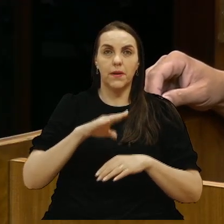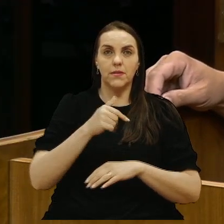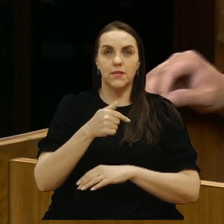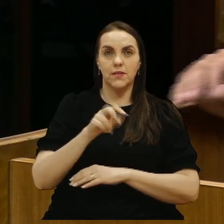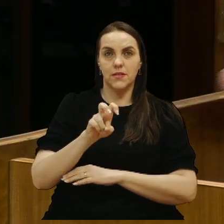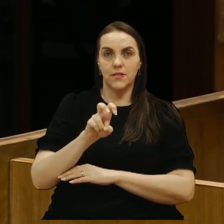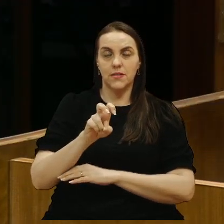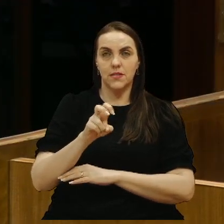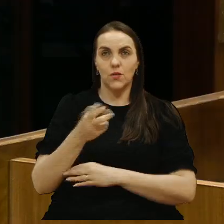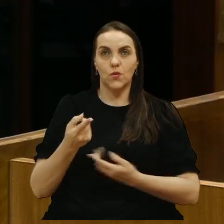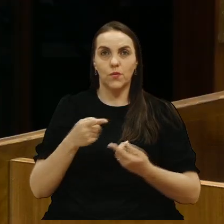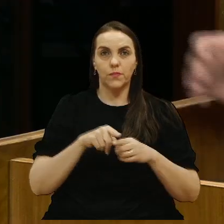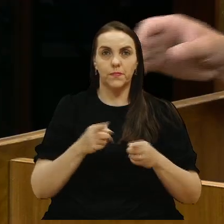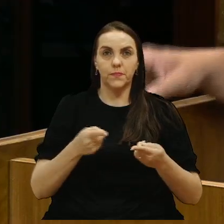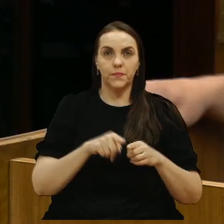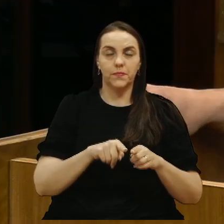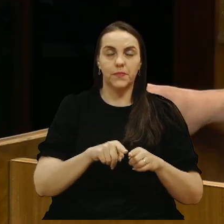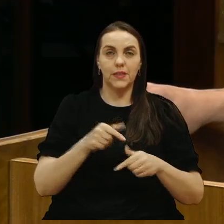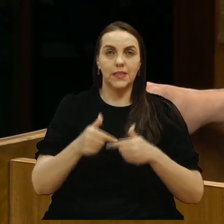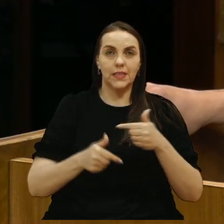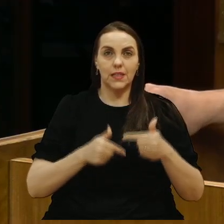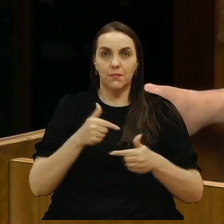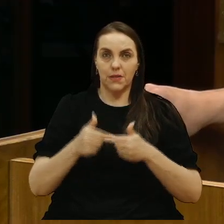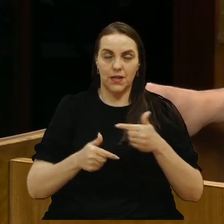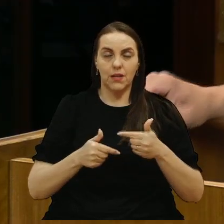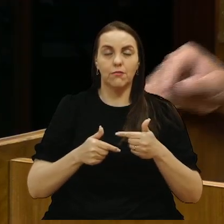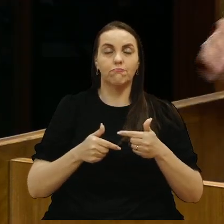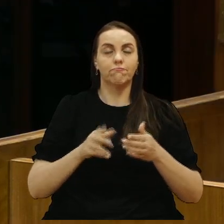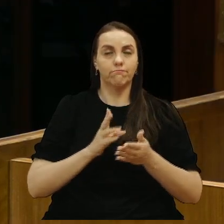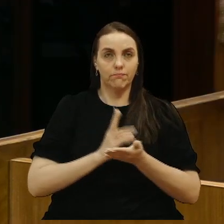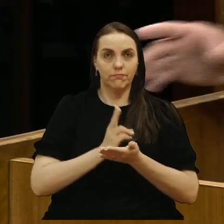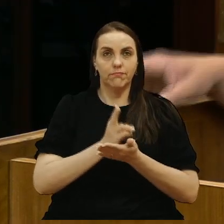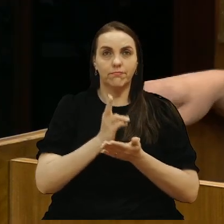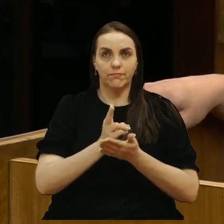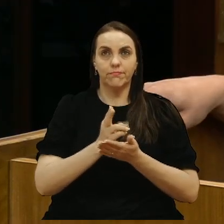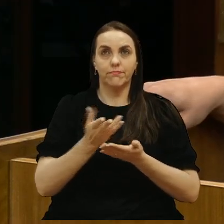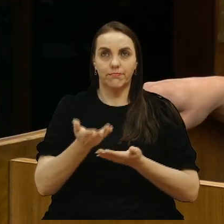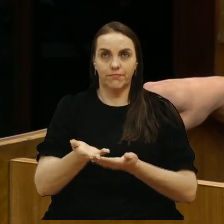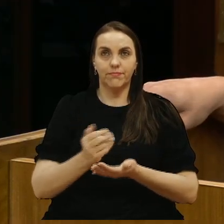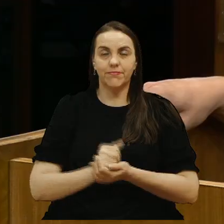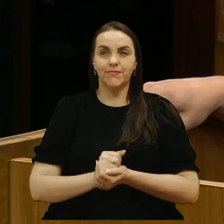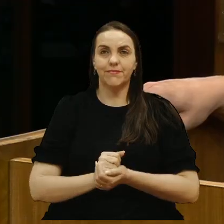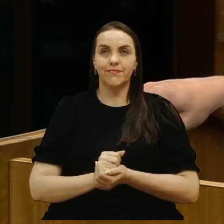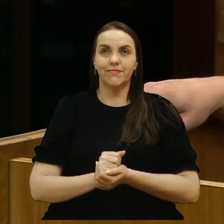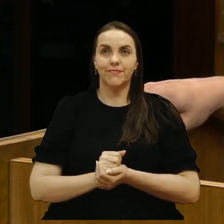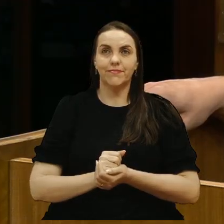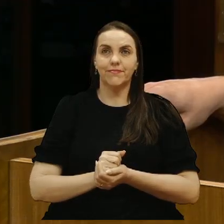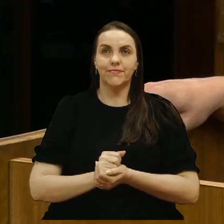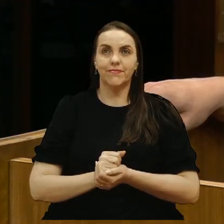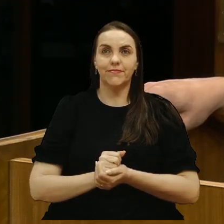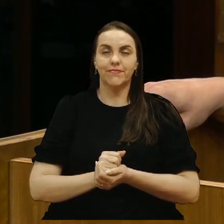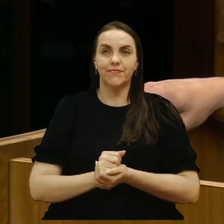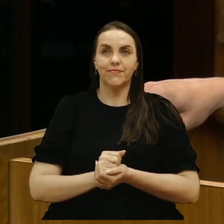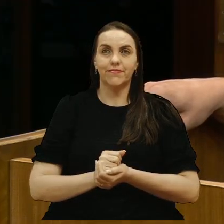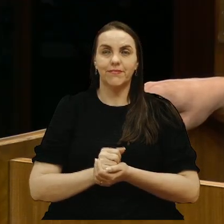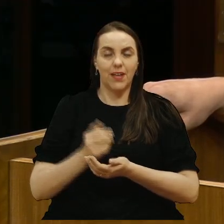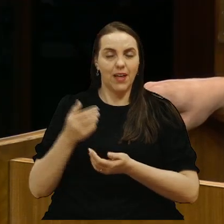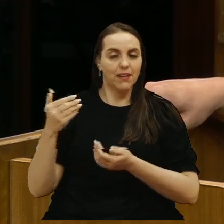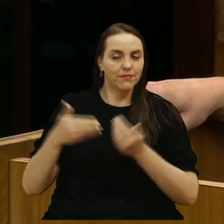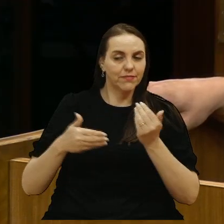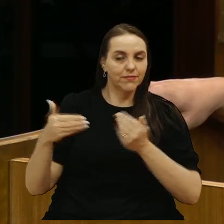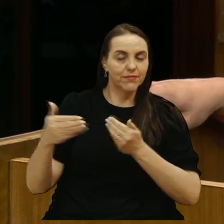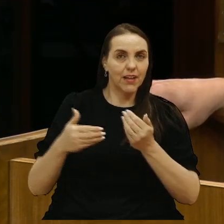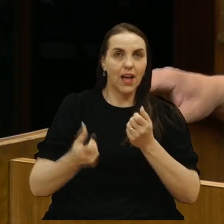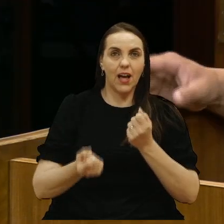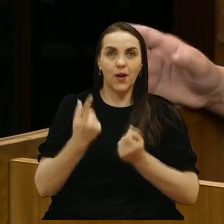que trabalham regularmente na cooperativa. Hoje eu trouxe alguns deles aqui. O restante não pôde